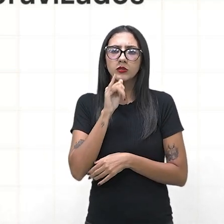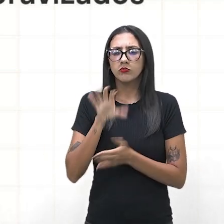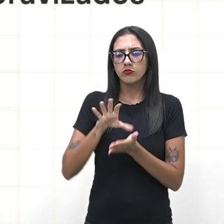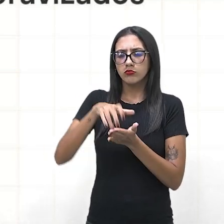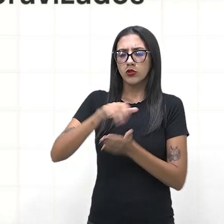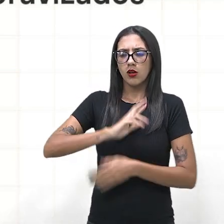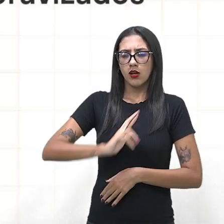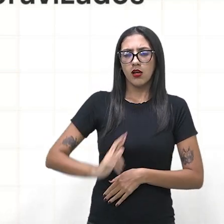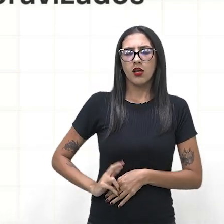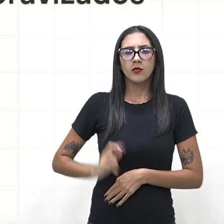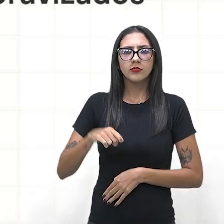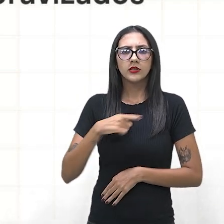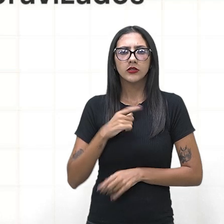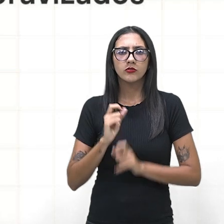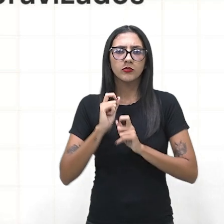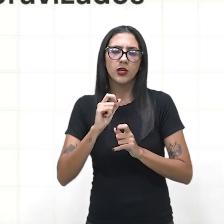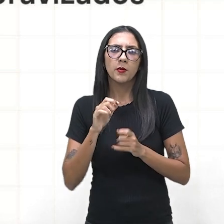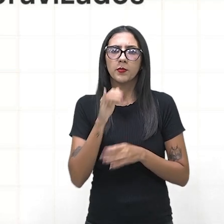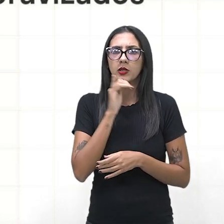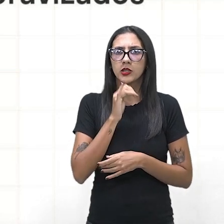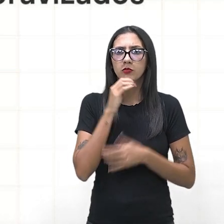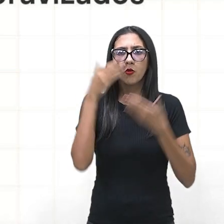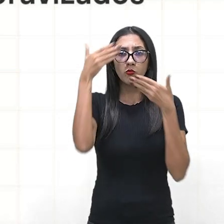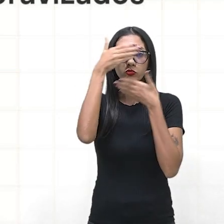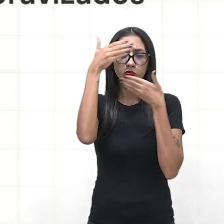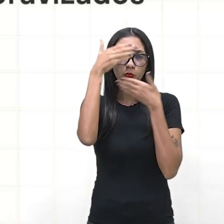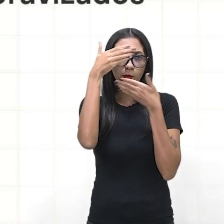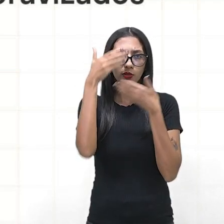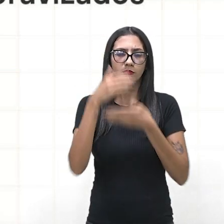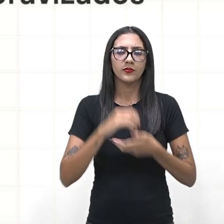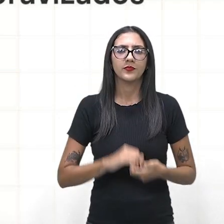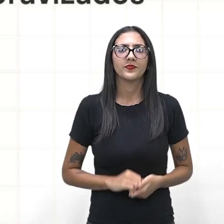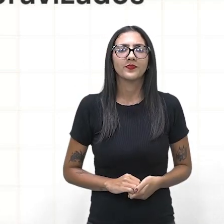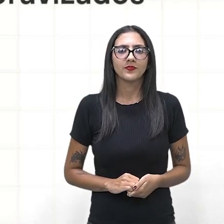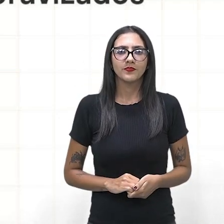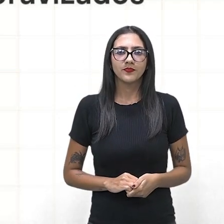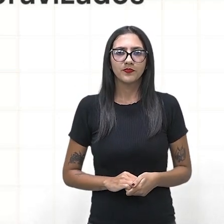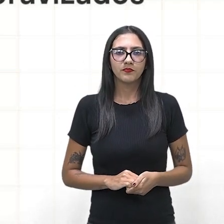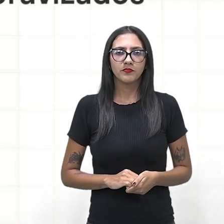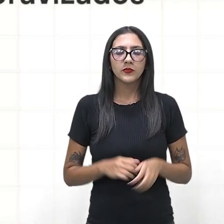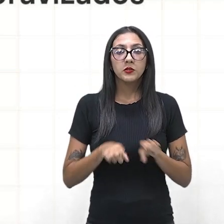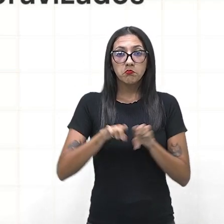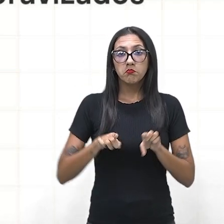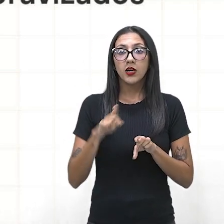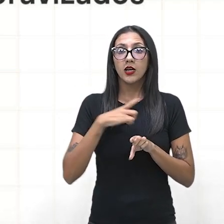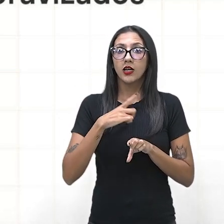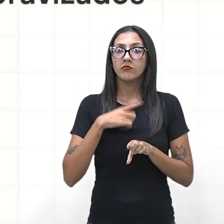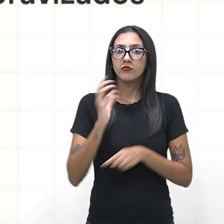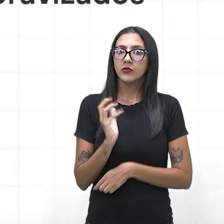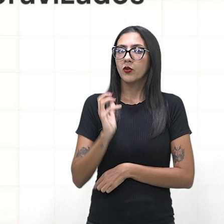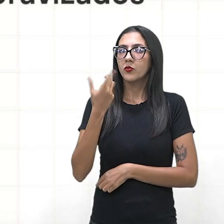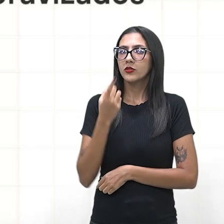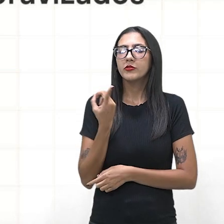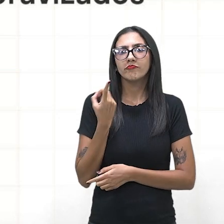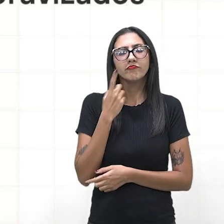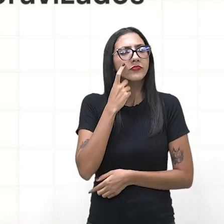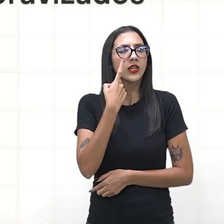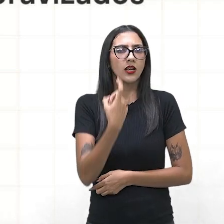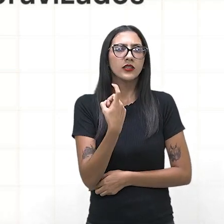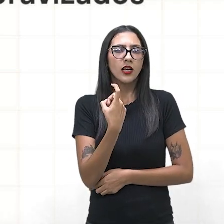tinha ali caráter muçulmana. Gente, eu destaco para vocês um acontecimento muito emblemático que, de certa